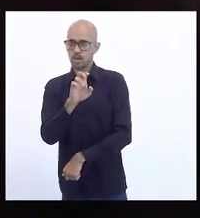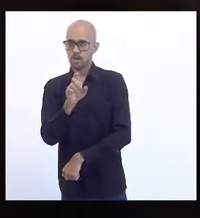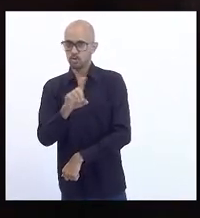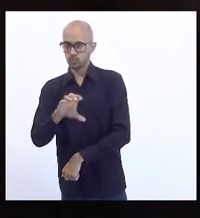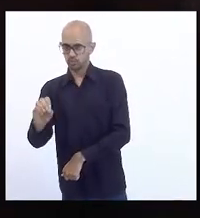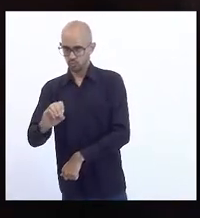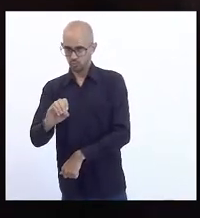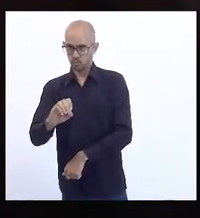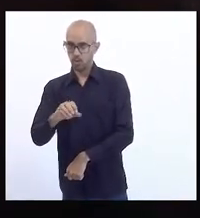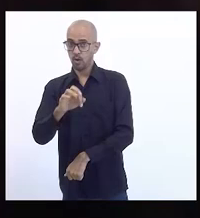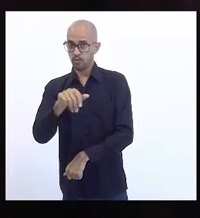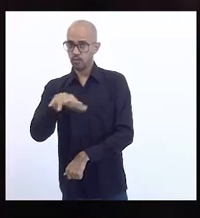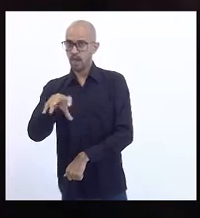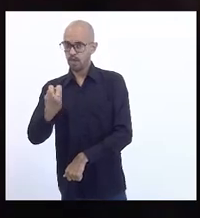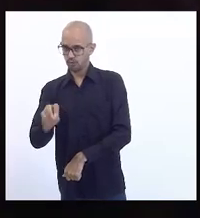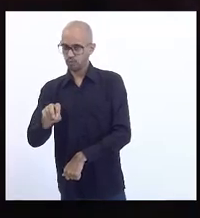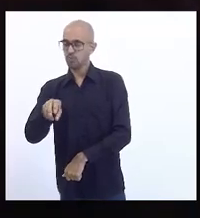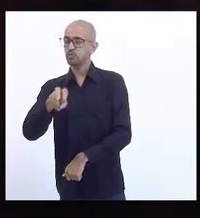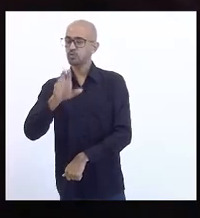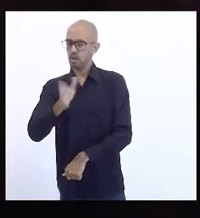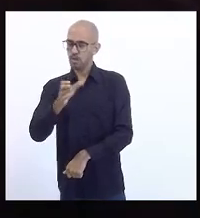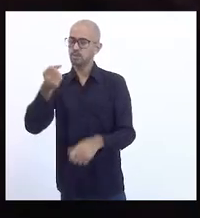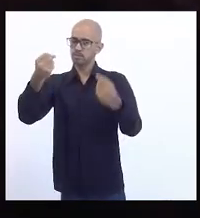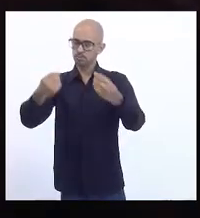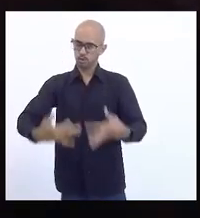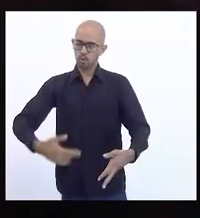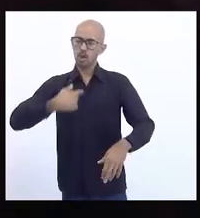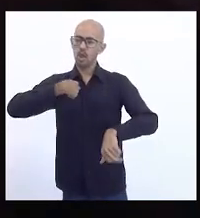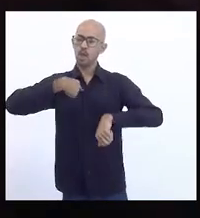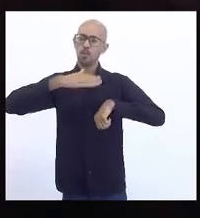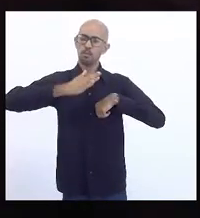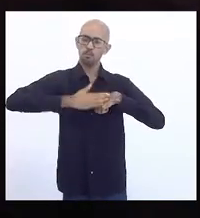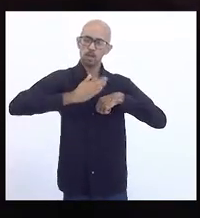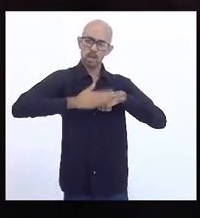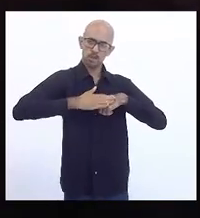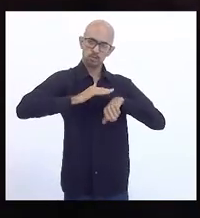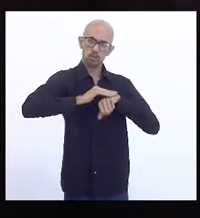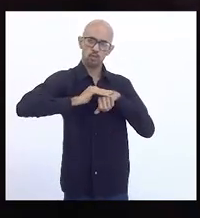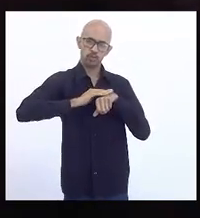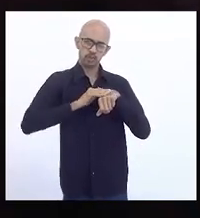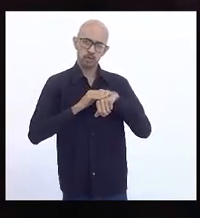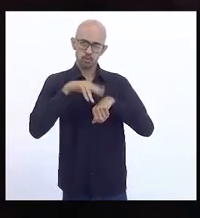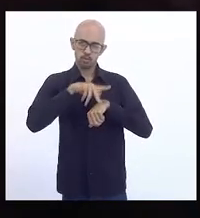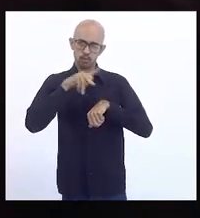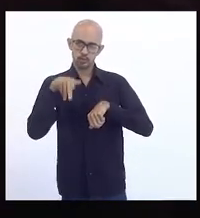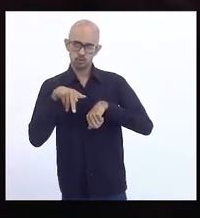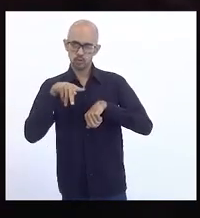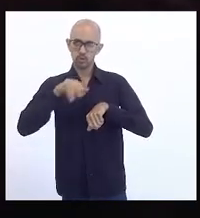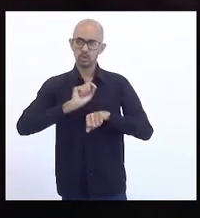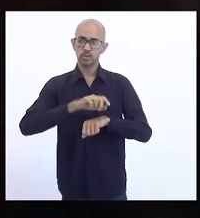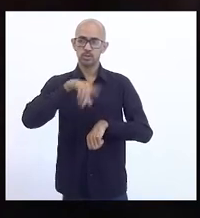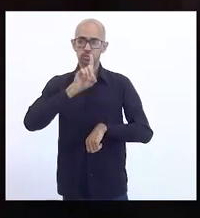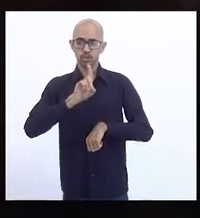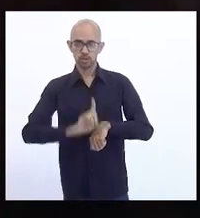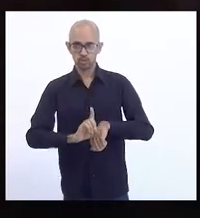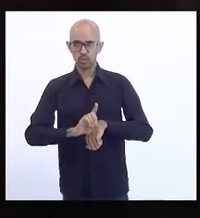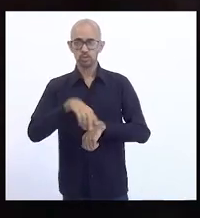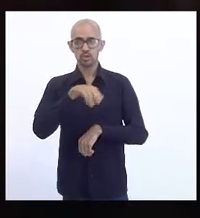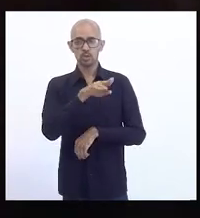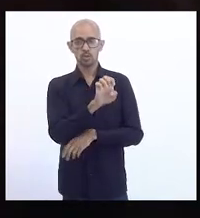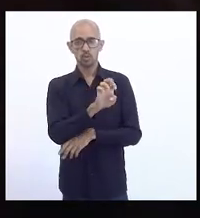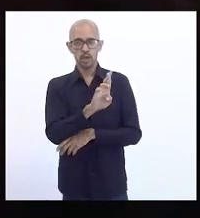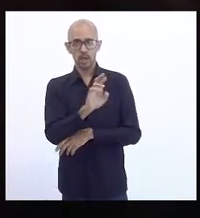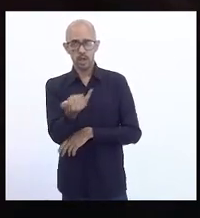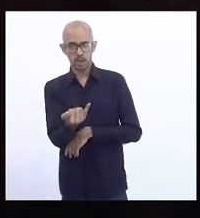até necessidades orçamentárias. Eu conversei com professores e diretores da UERJ, que também são